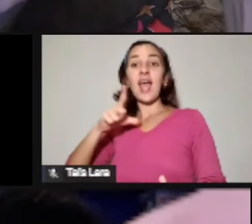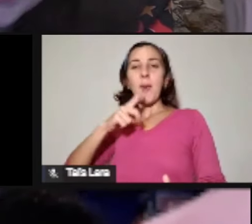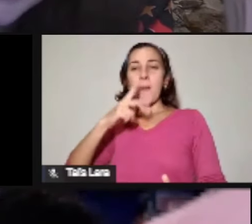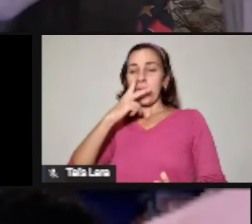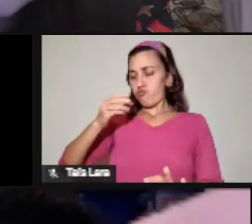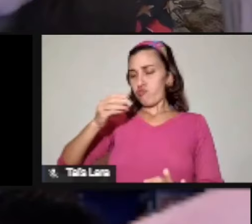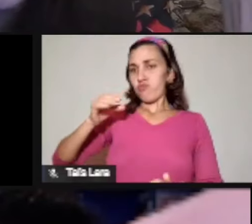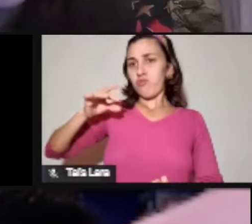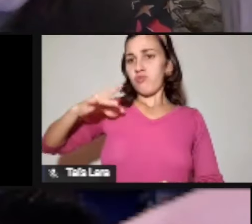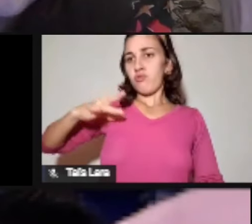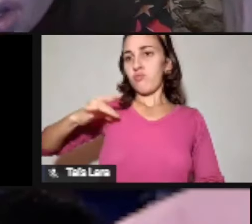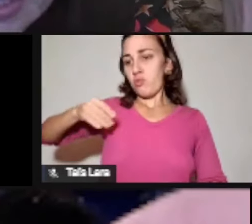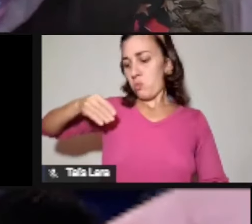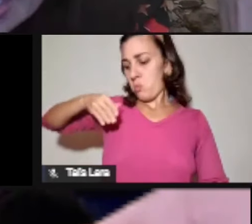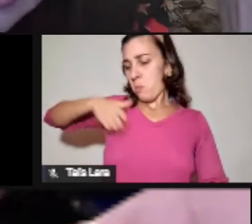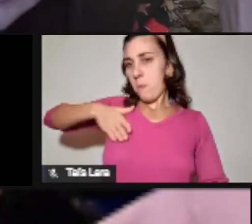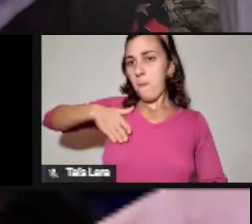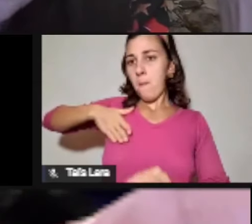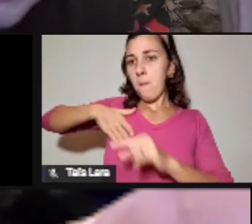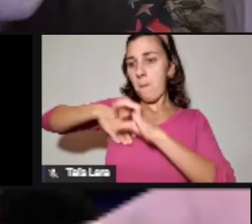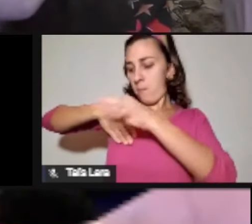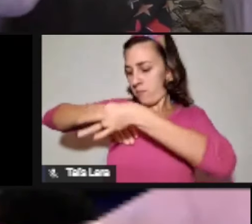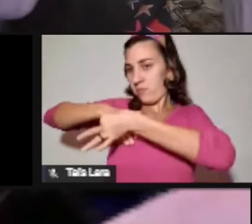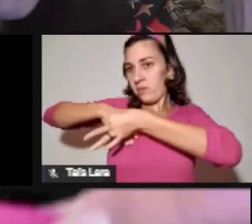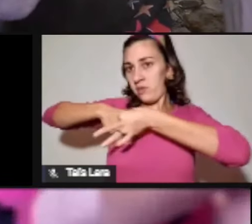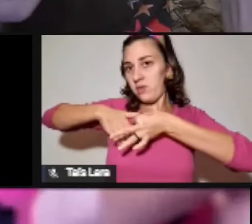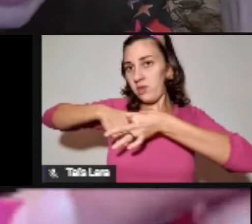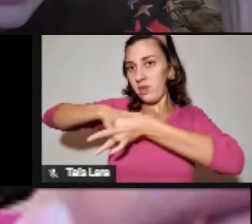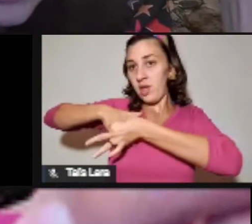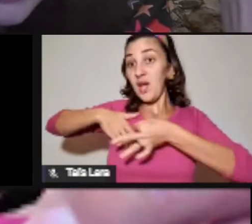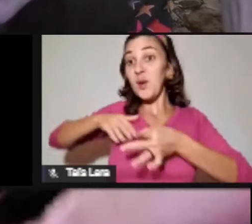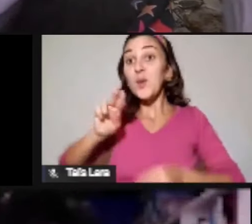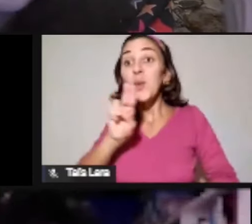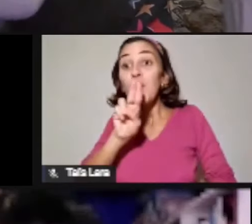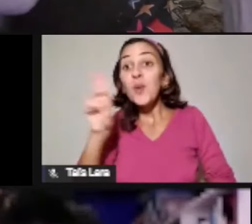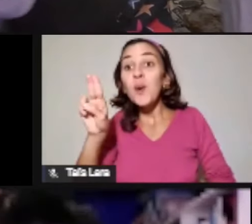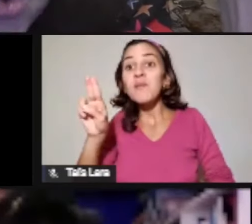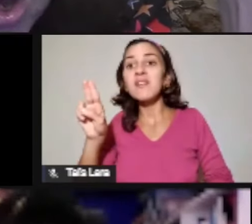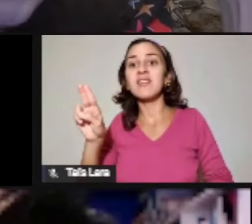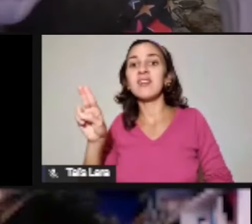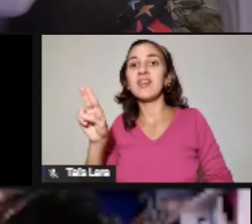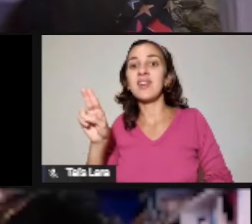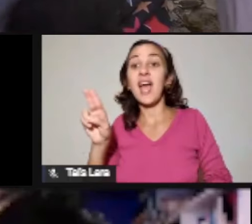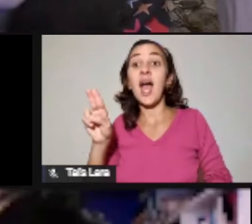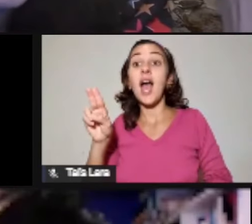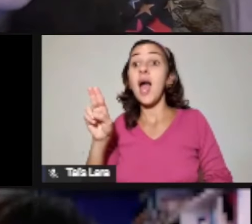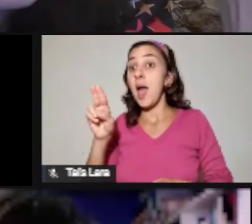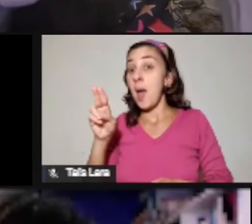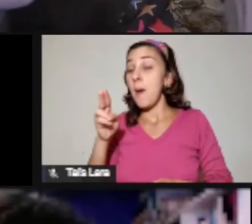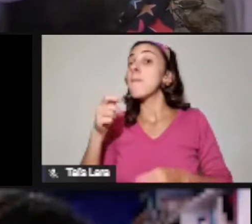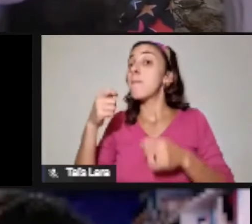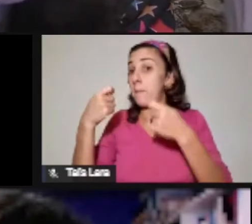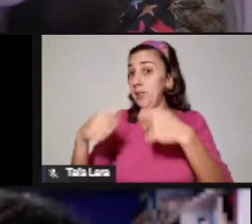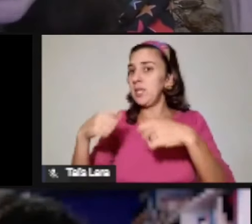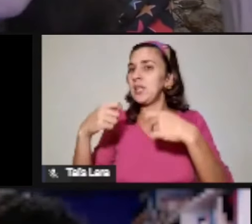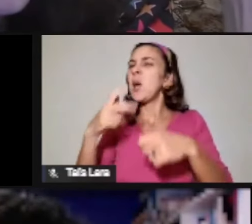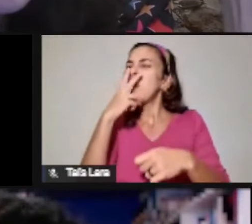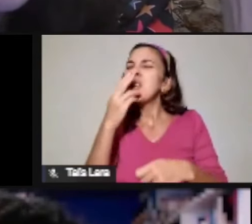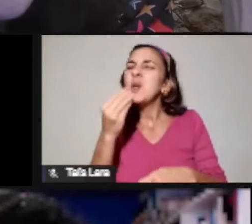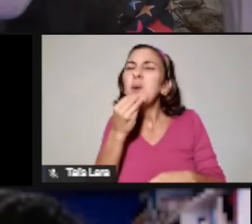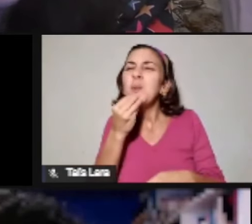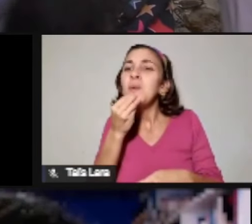atendente ou a atendente vai pedir o nome dela e ela precisa saber o nome completo. Isso parece muito óbvio, gente, mas tem criança que não sabe o nome